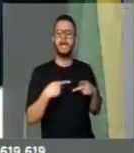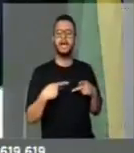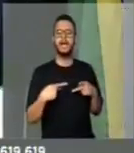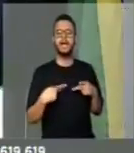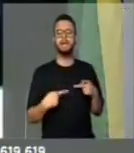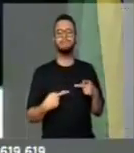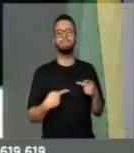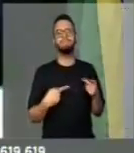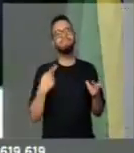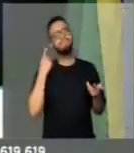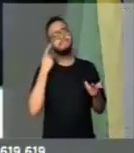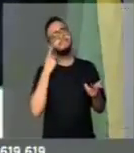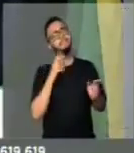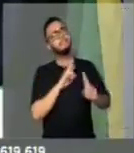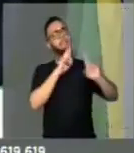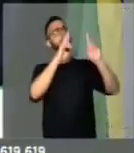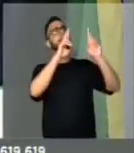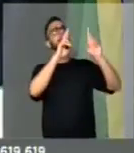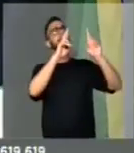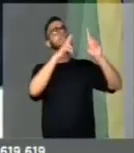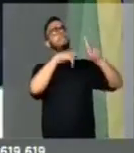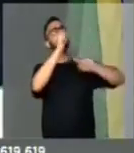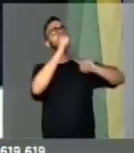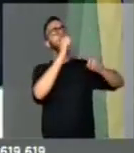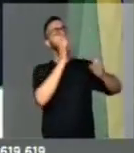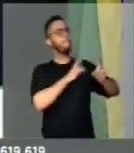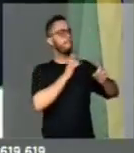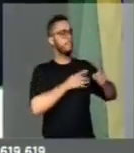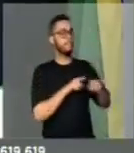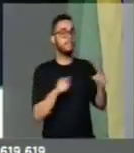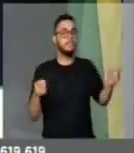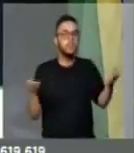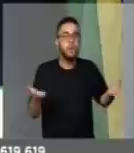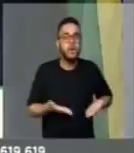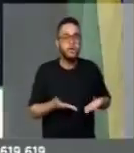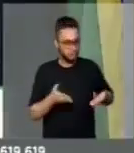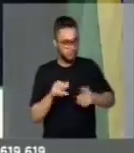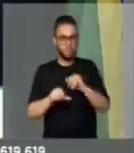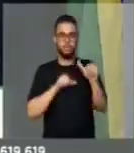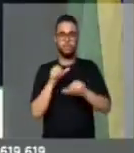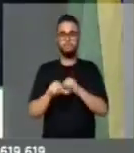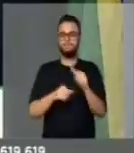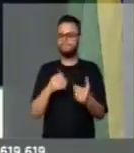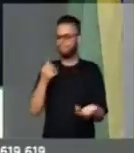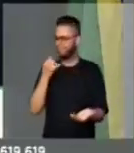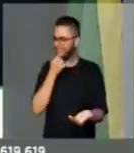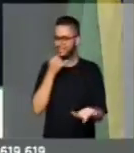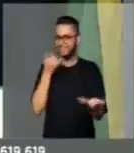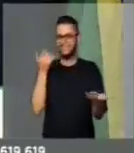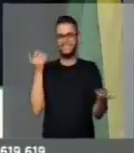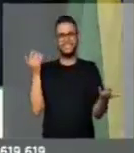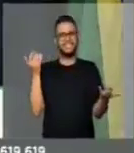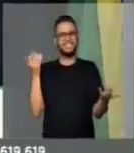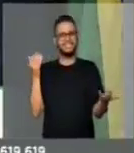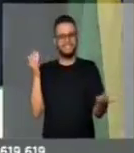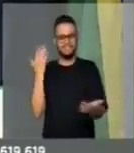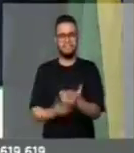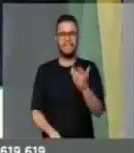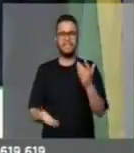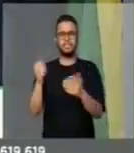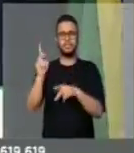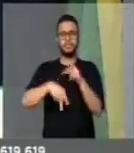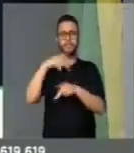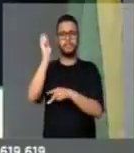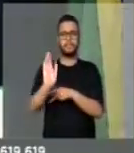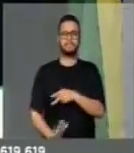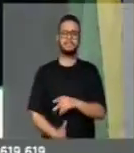da esperança que tinha vencido o medo e que hoje virou uma triste decepção e frustração para o povo brasileiro. Muito